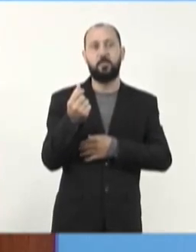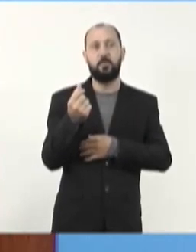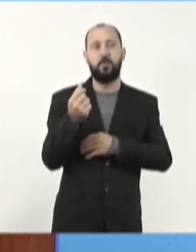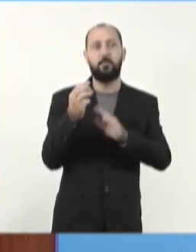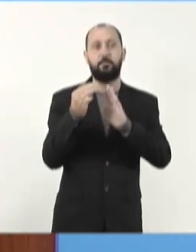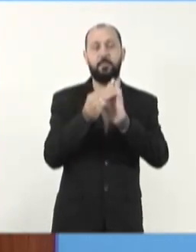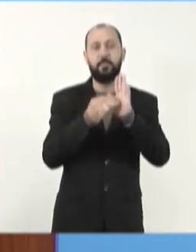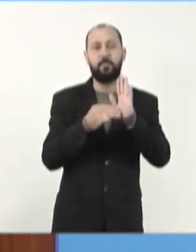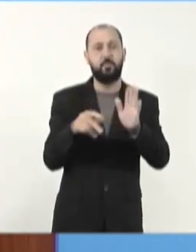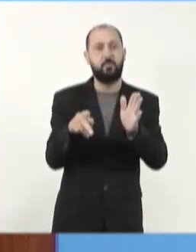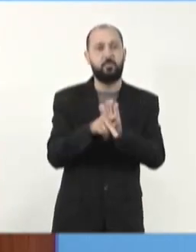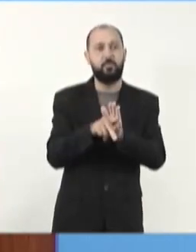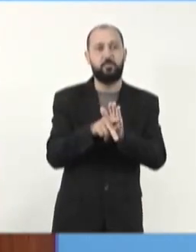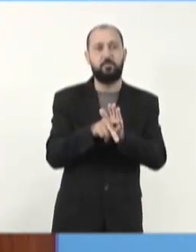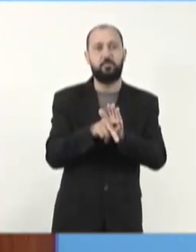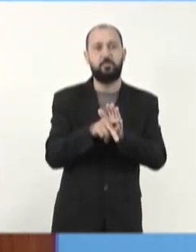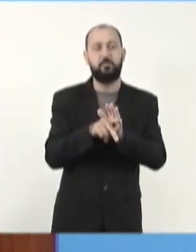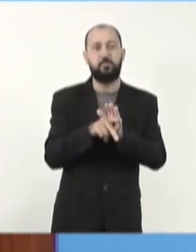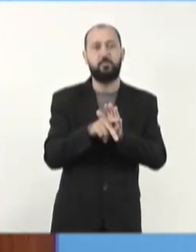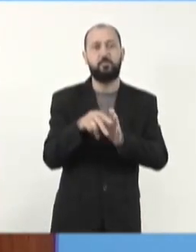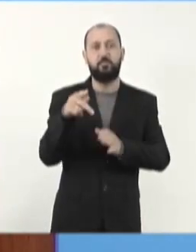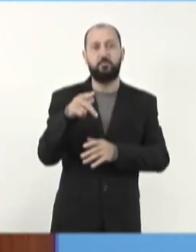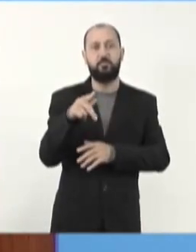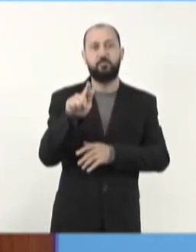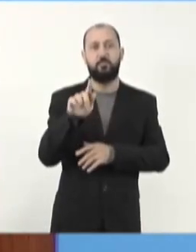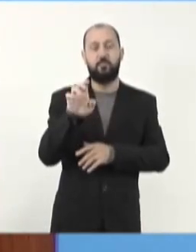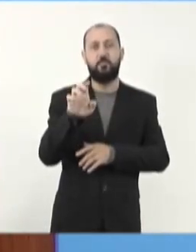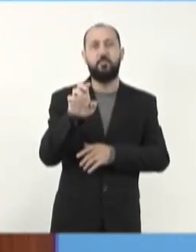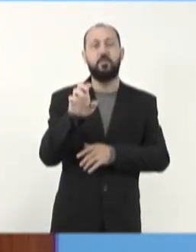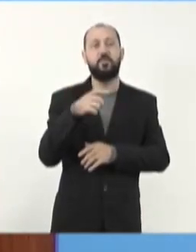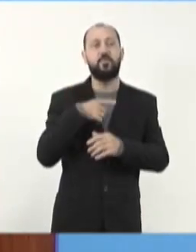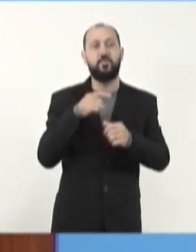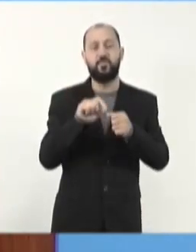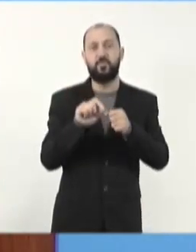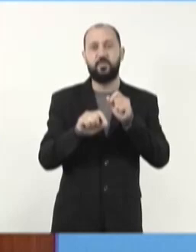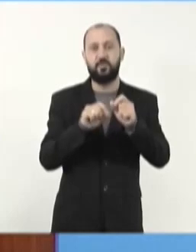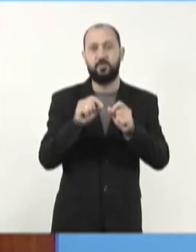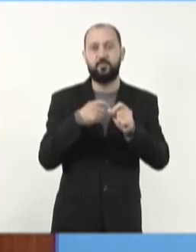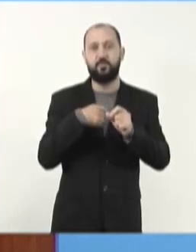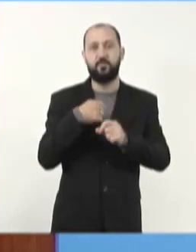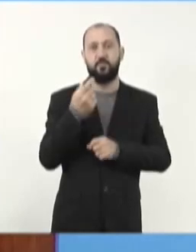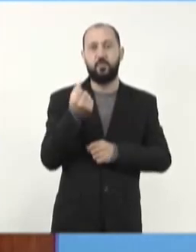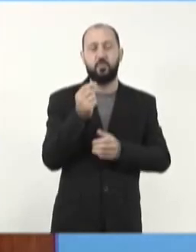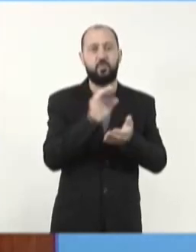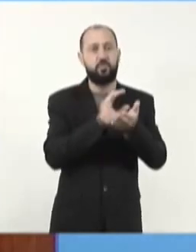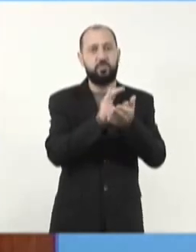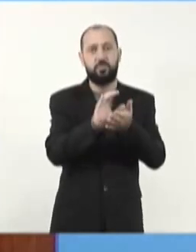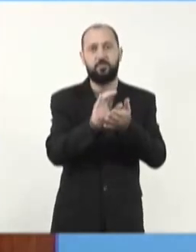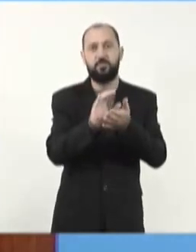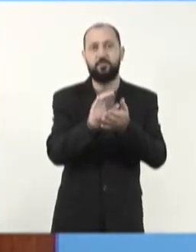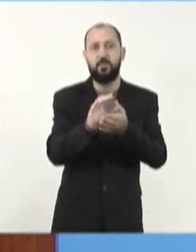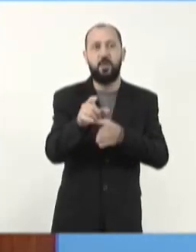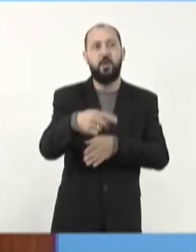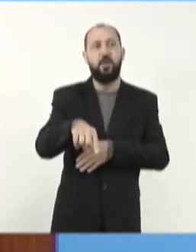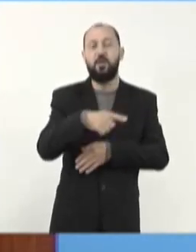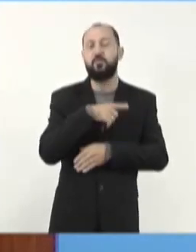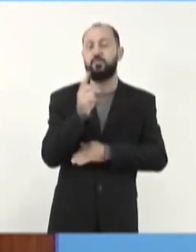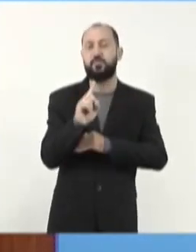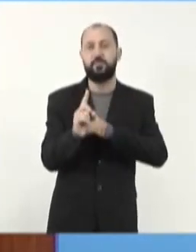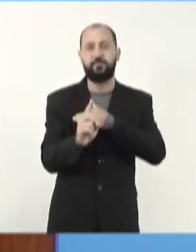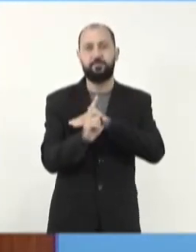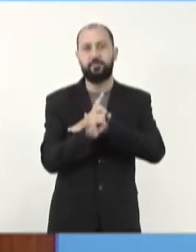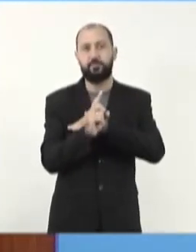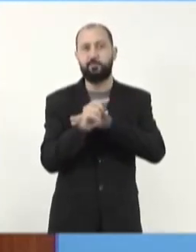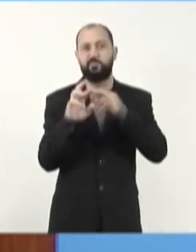uma metodologia natural da PGE de fazer esse recurso, e as pessoas acabam não sendo